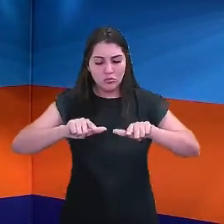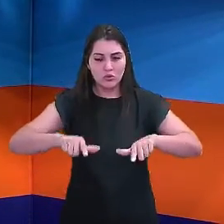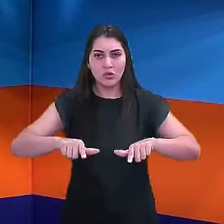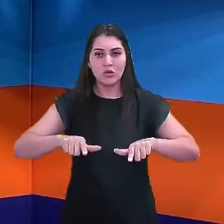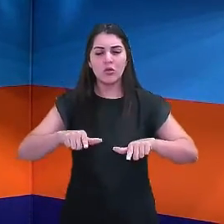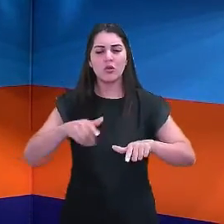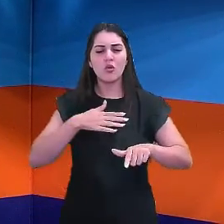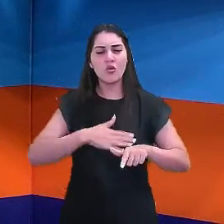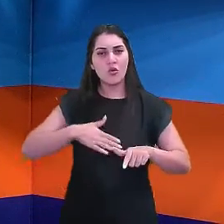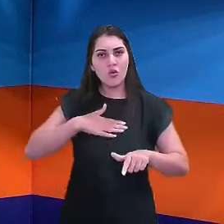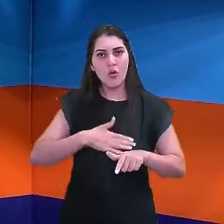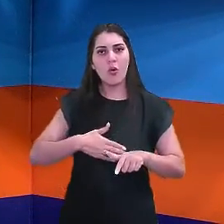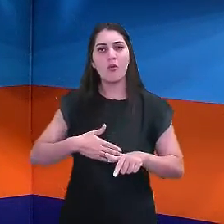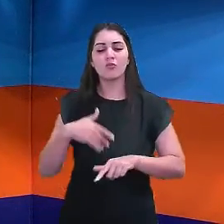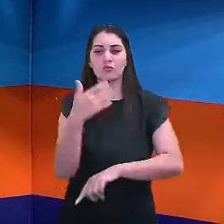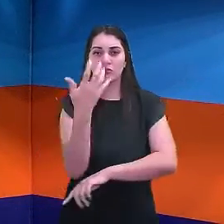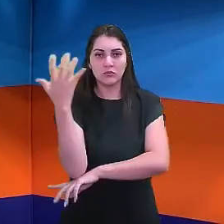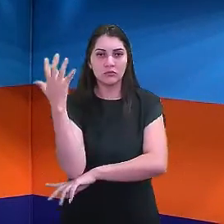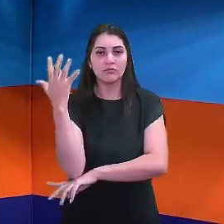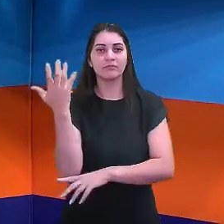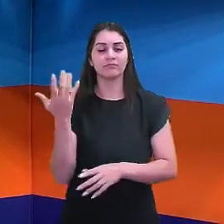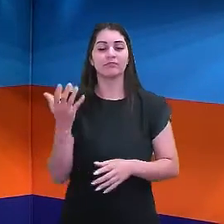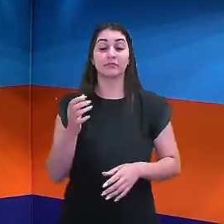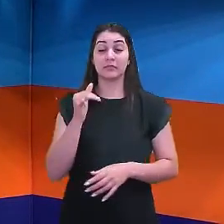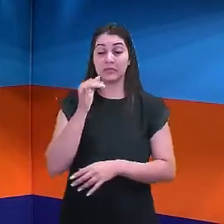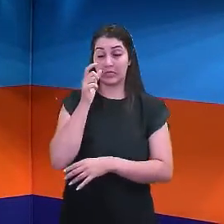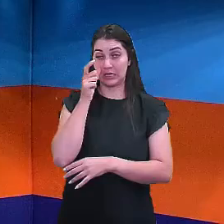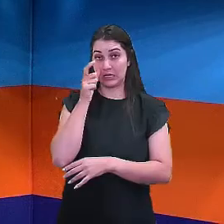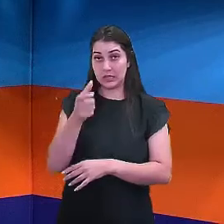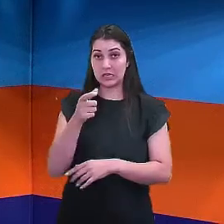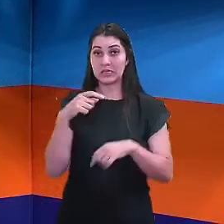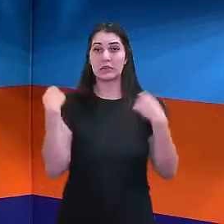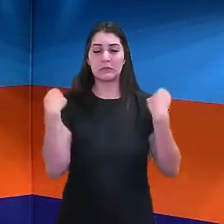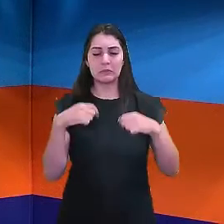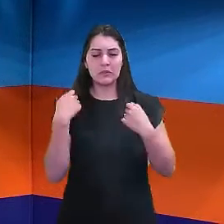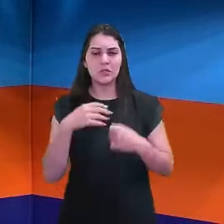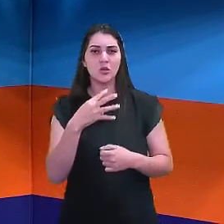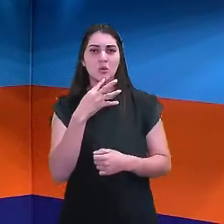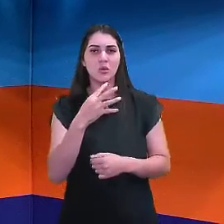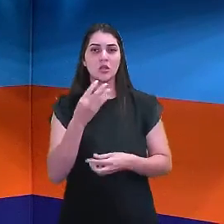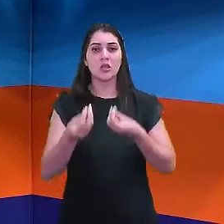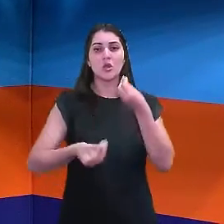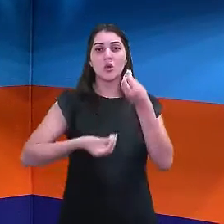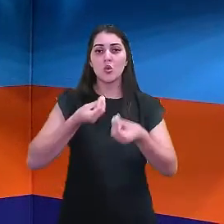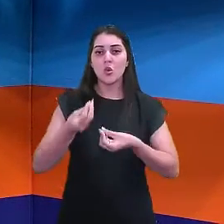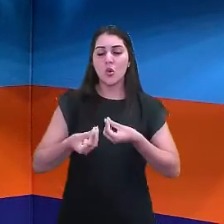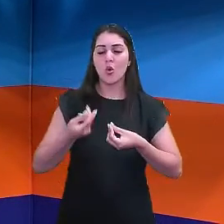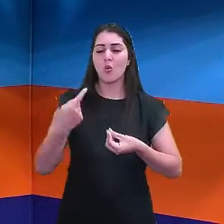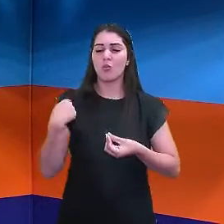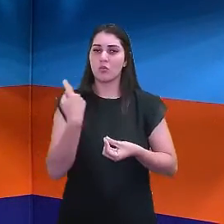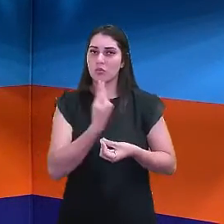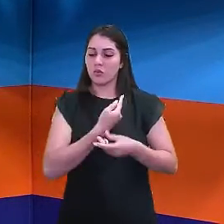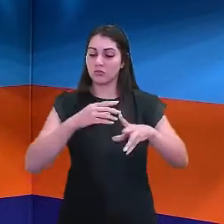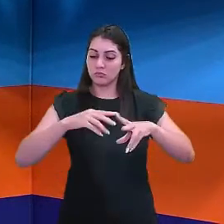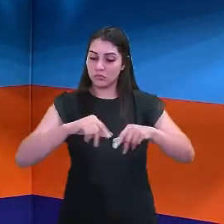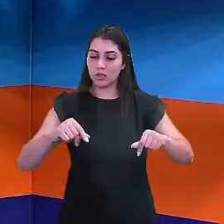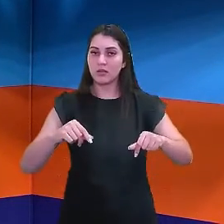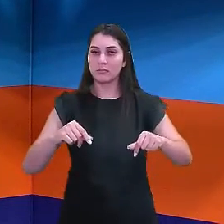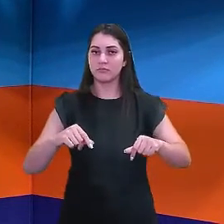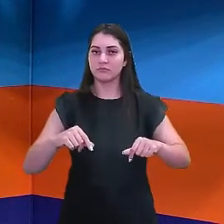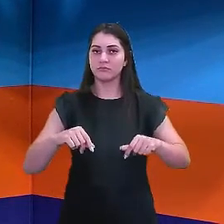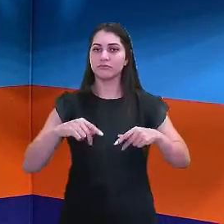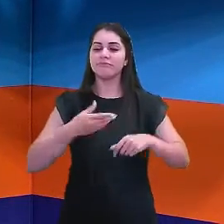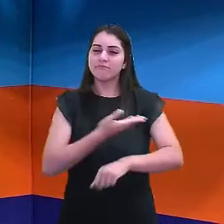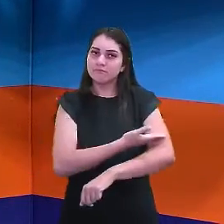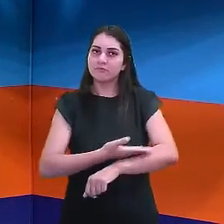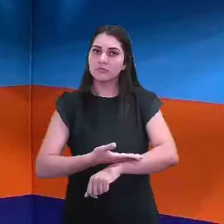aquelas plantinhas, né, de plantar aquilo ali. Então, é interessante porque a gente precisa conhecer como é que a nossa terra se comporta, tá bom?